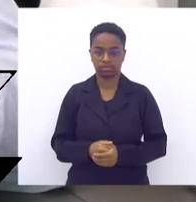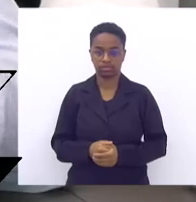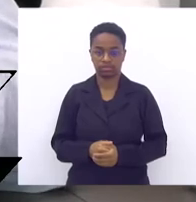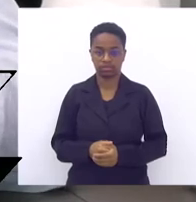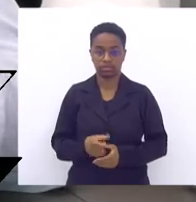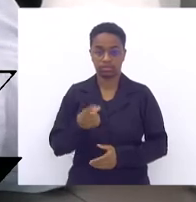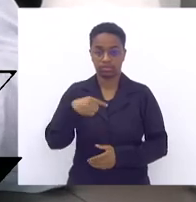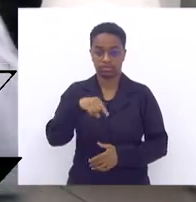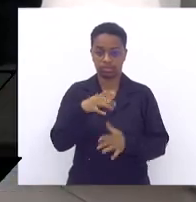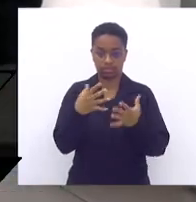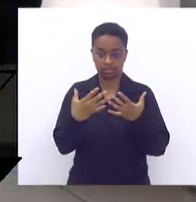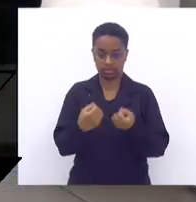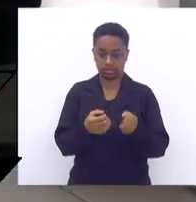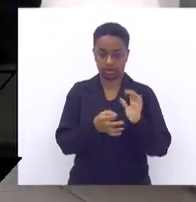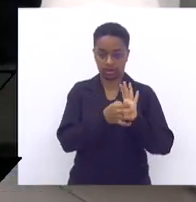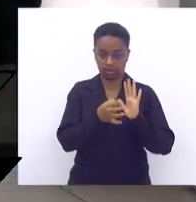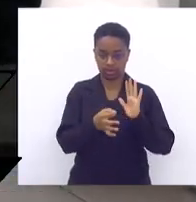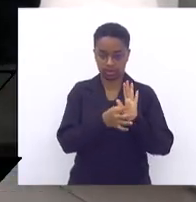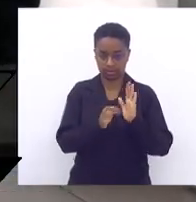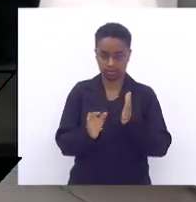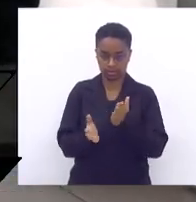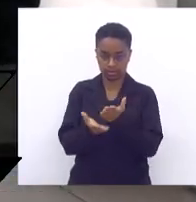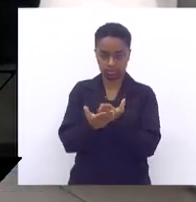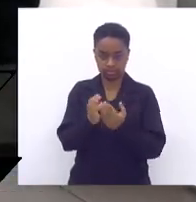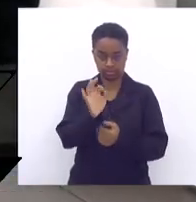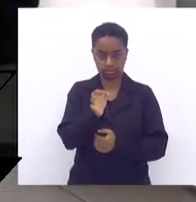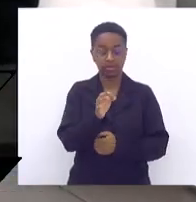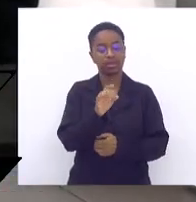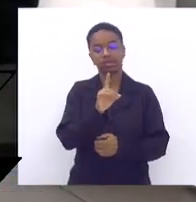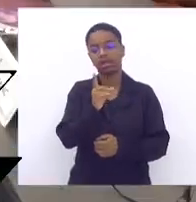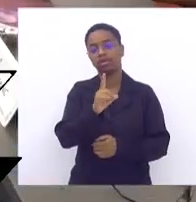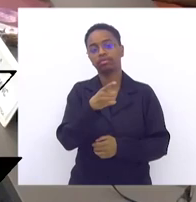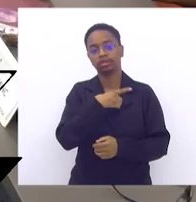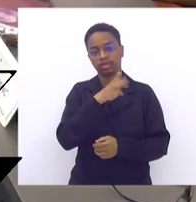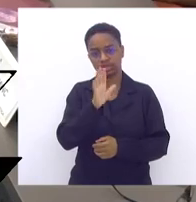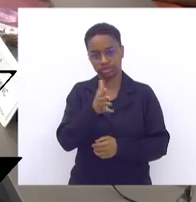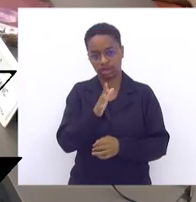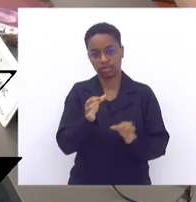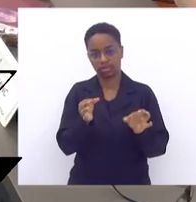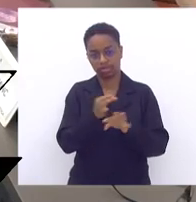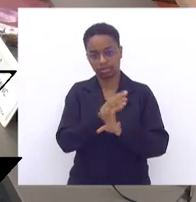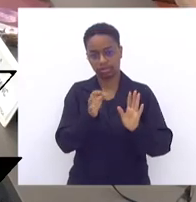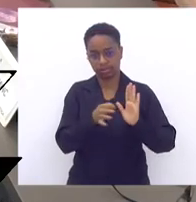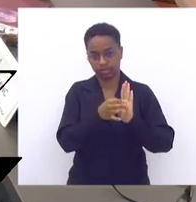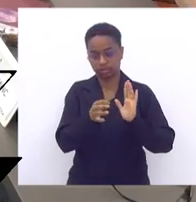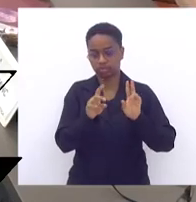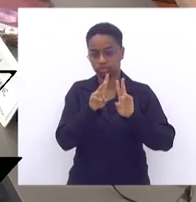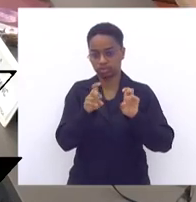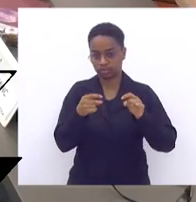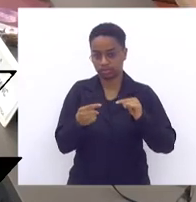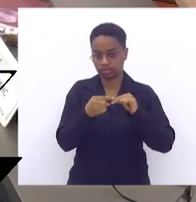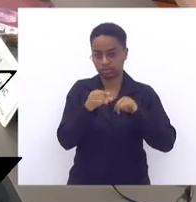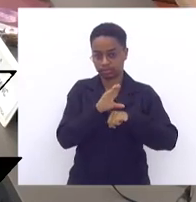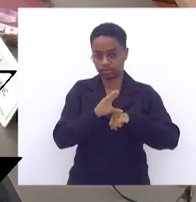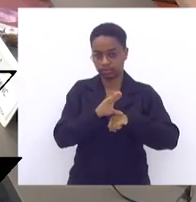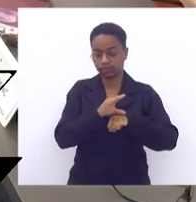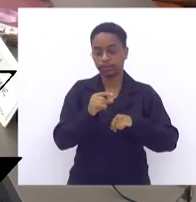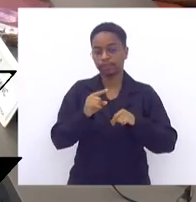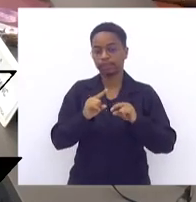o parecer pela anexação. Não é, na verdade tem um parecer já constando nos autos sobre a constitucionalidade. Eu